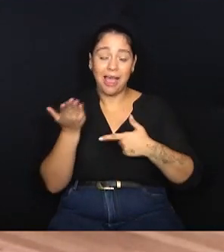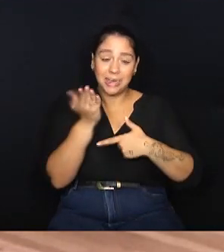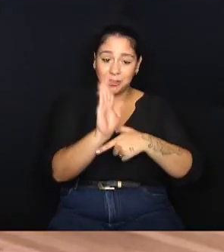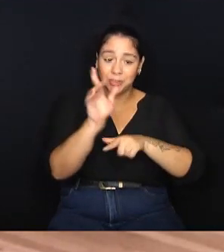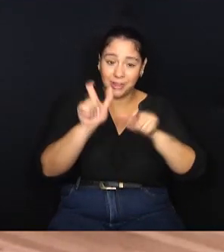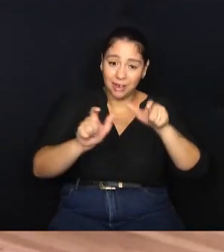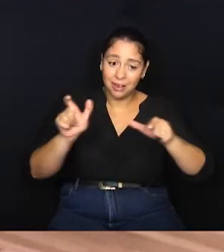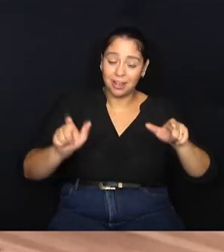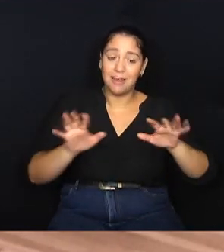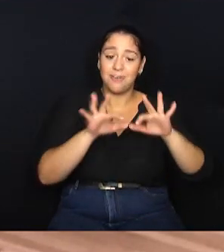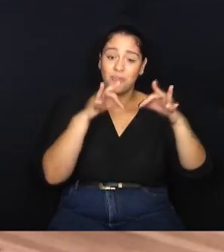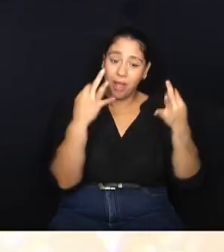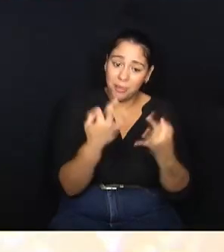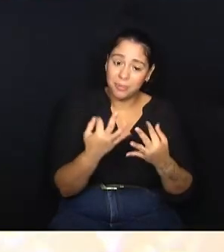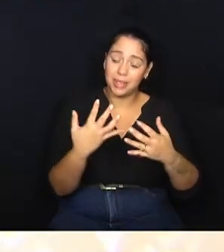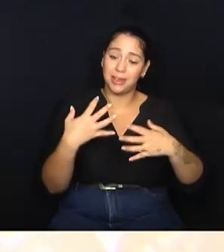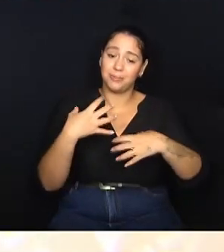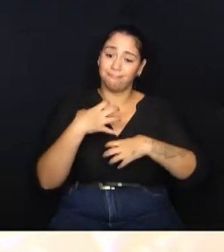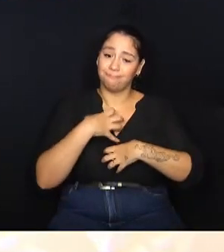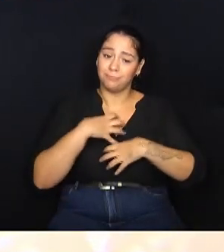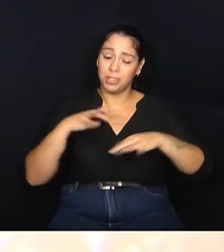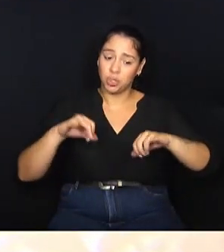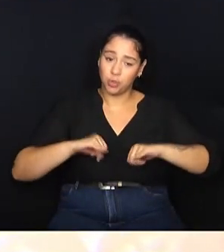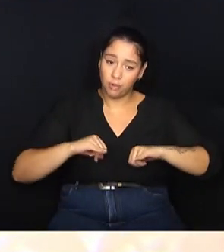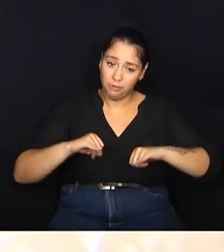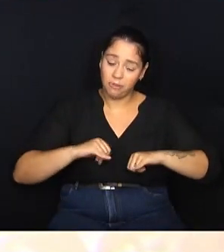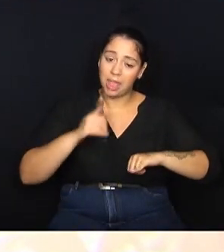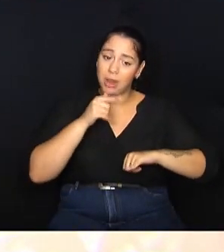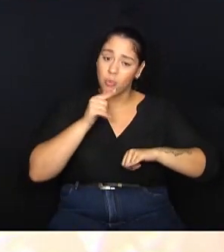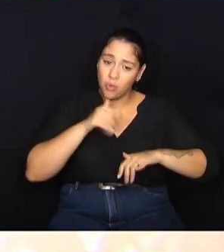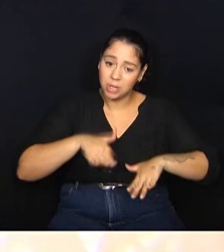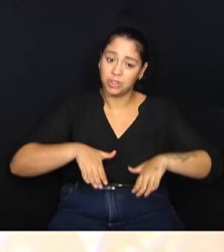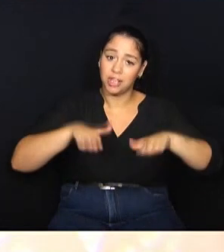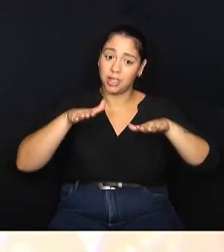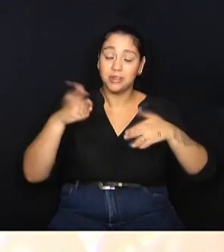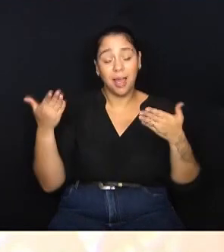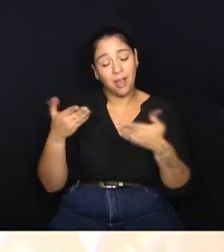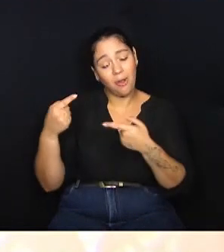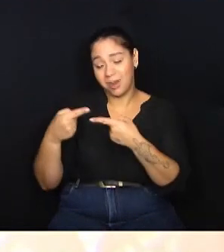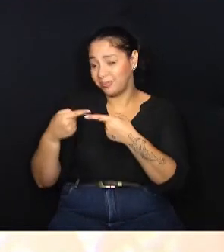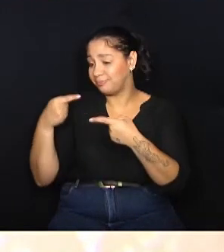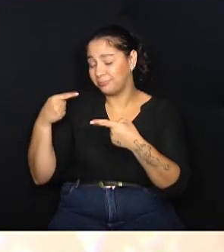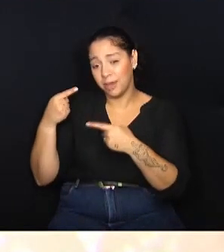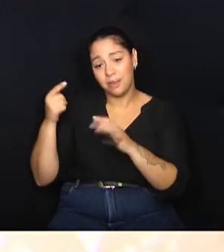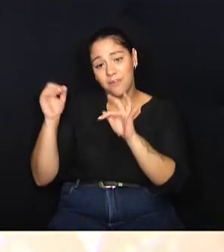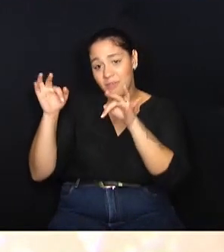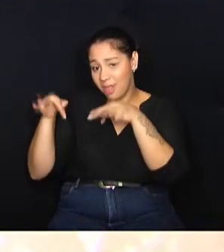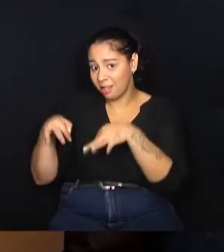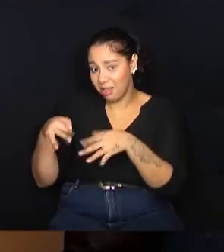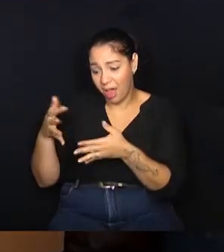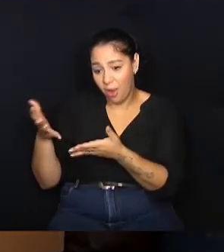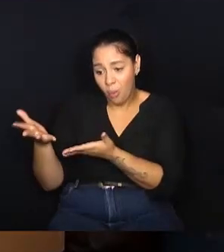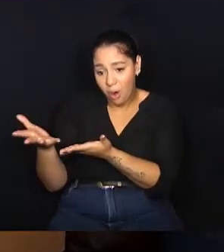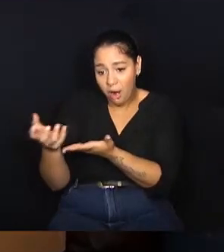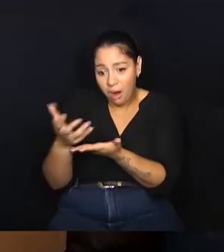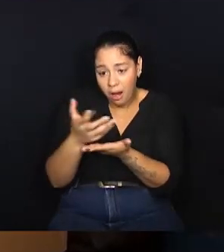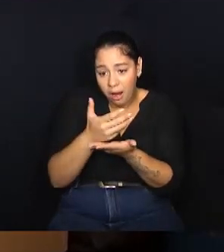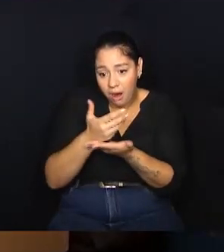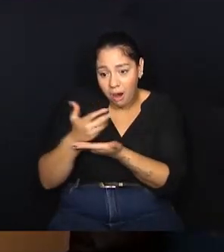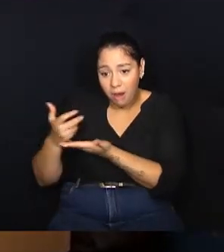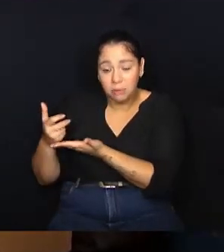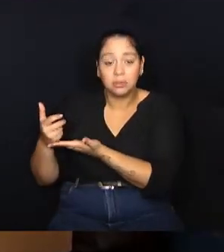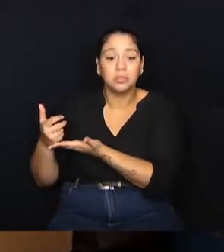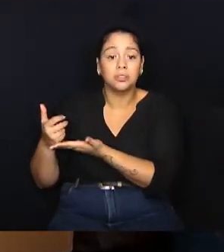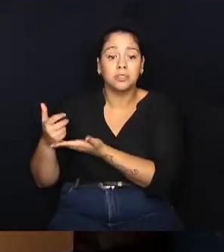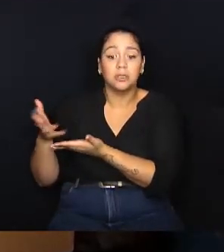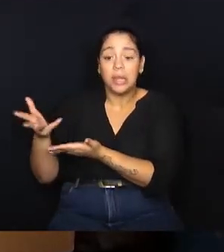que sofreram com as enchentes. Essa é a última remessa de doações, a campanha já